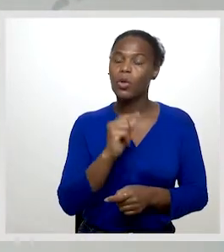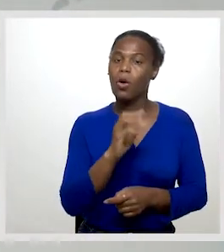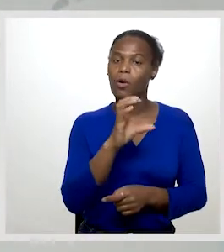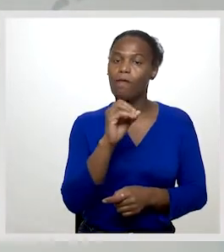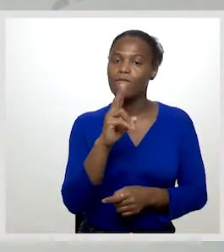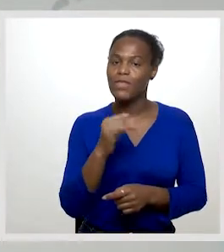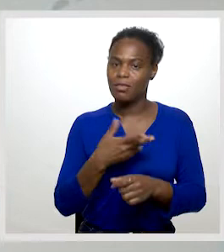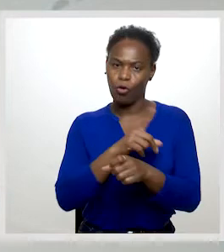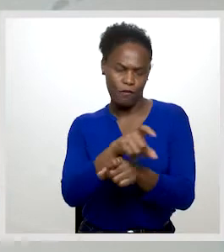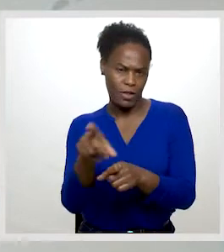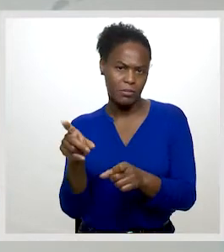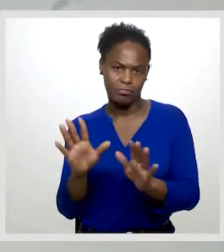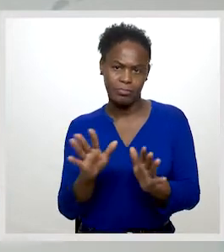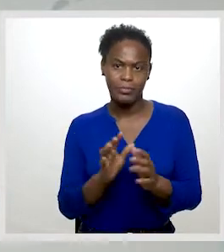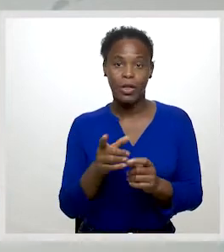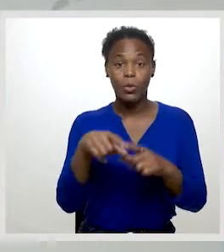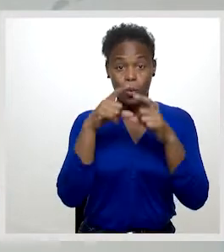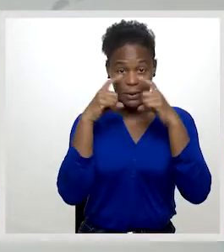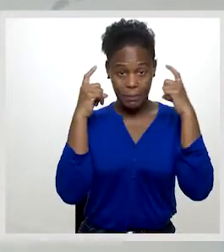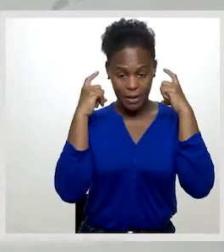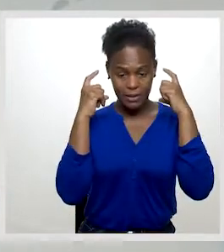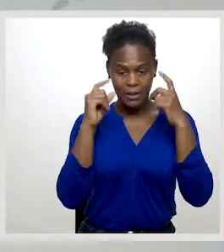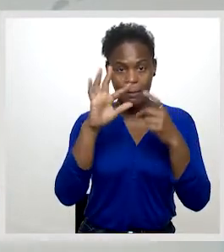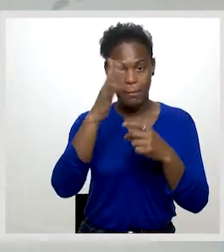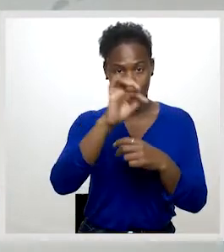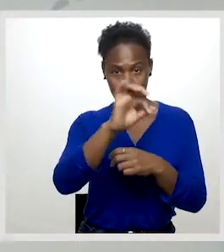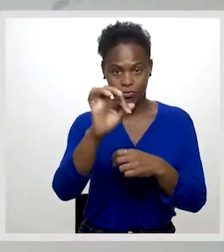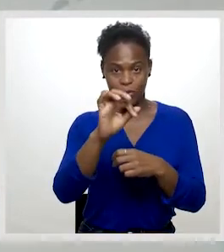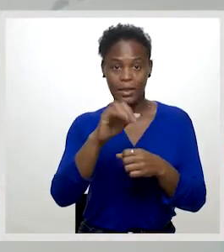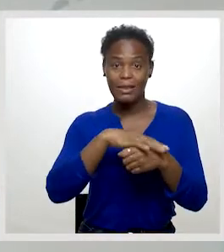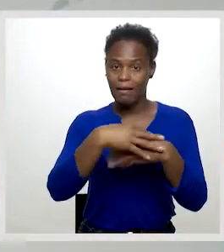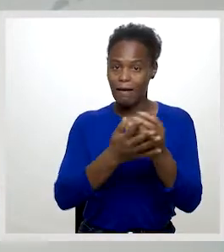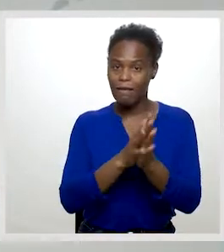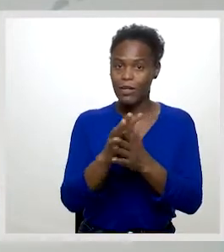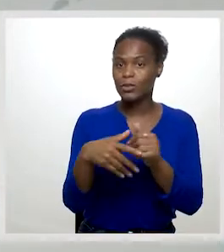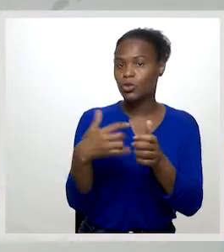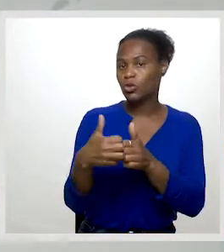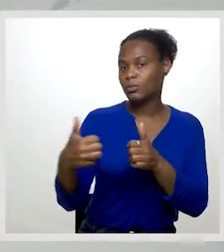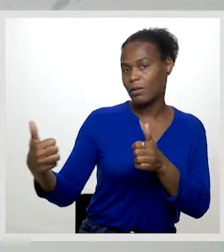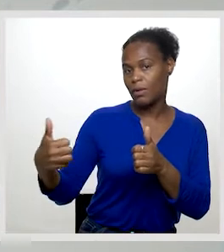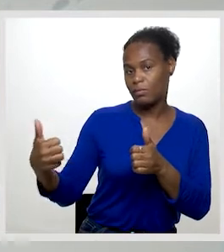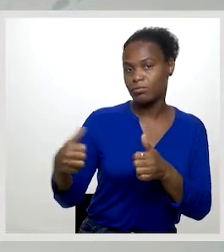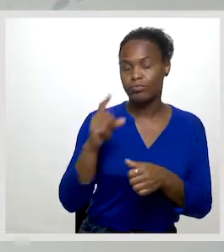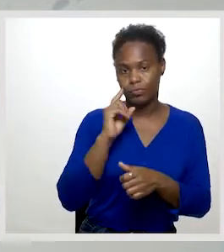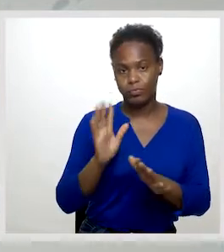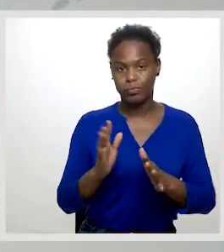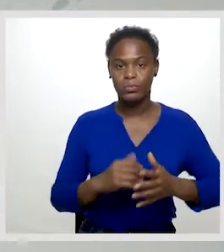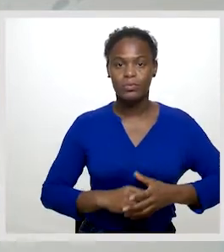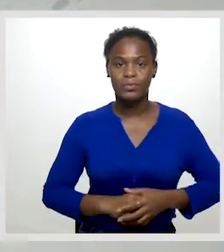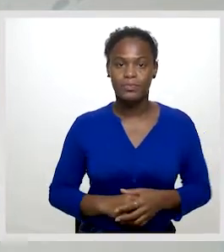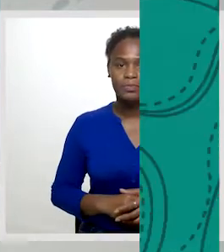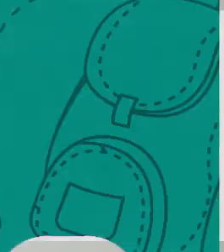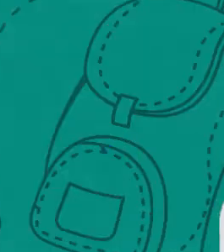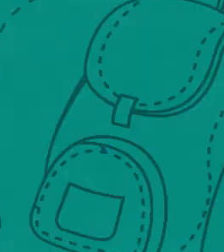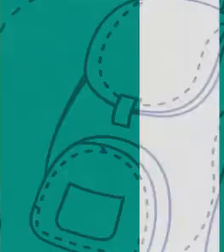chamamos de Covid-19. Utilize máscara, lave as mãos e mantenha um distanciamento seguro.